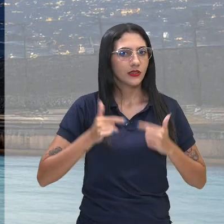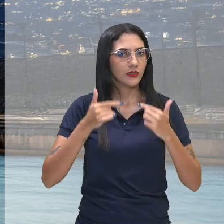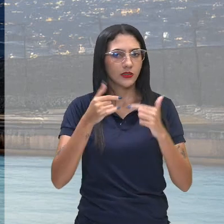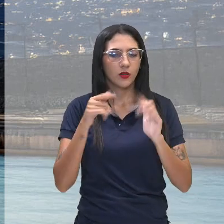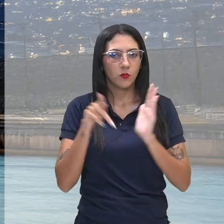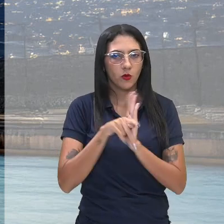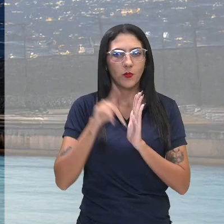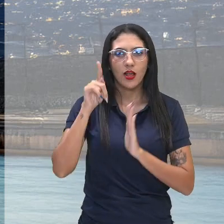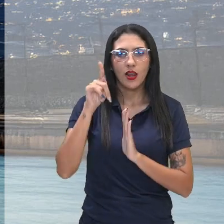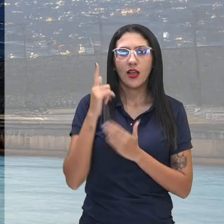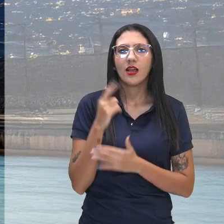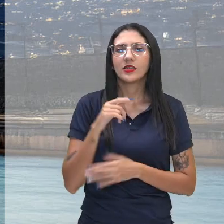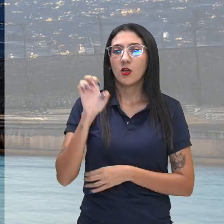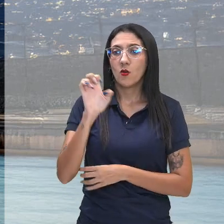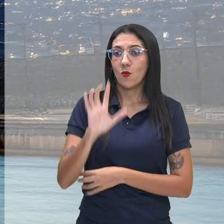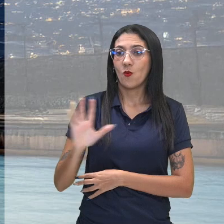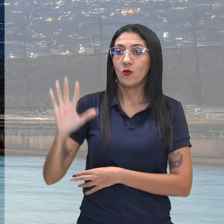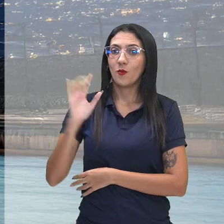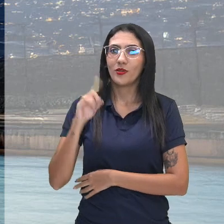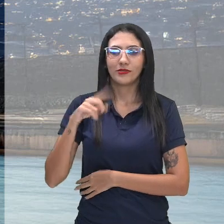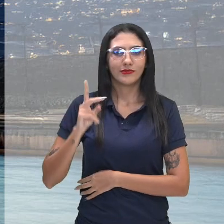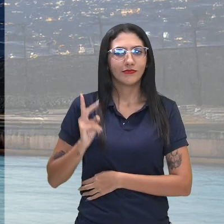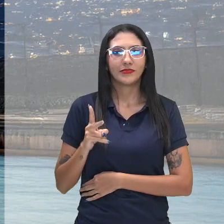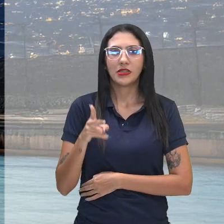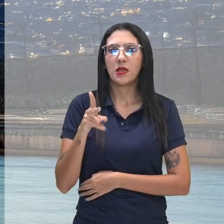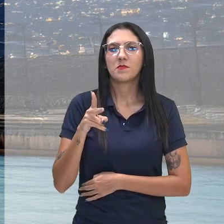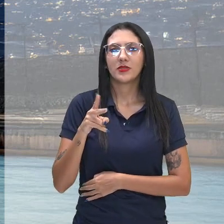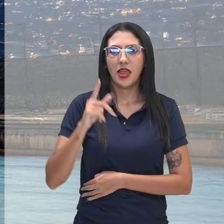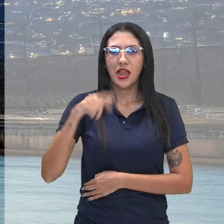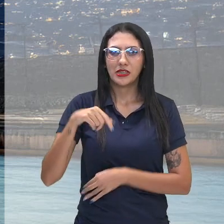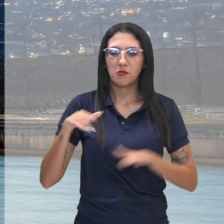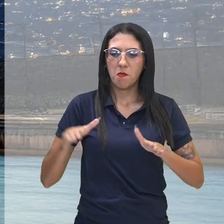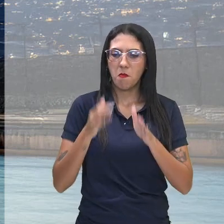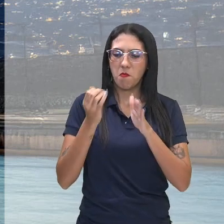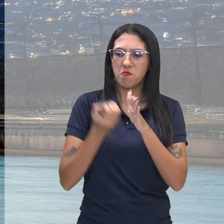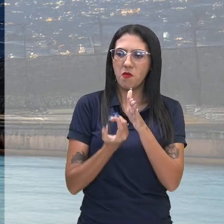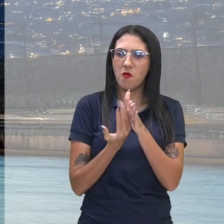está em constante erupção, né? Então essas atividades vulcânicas aí